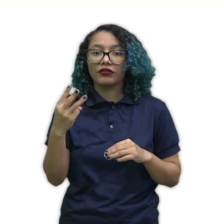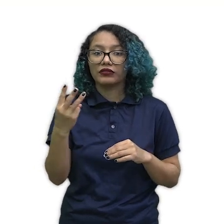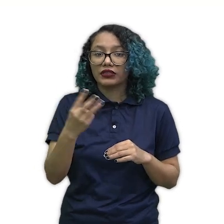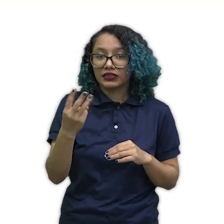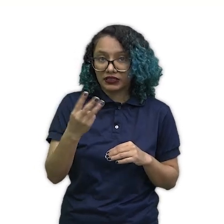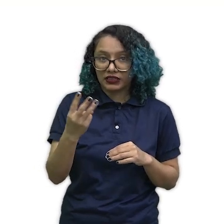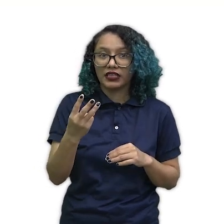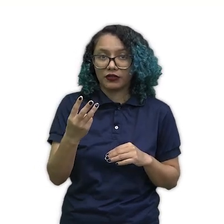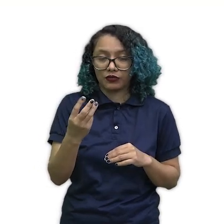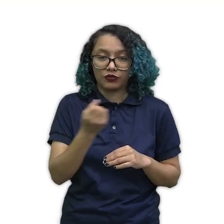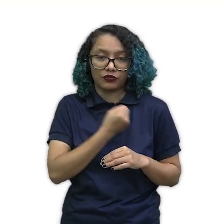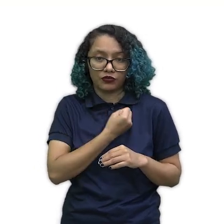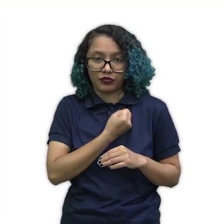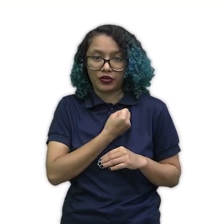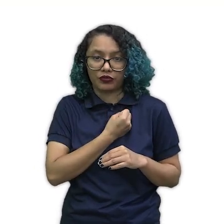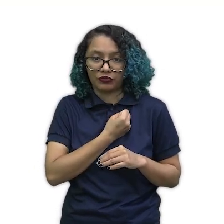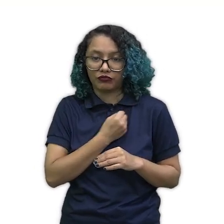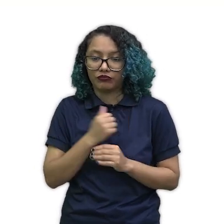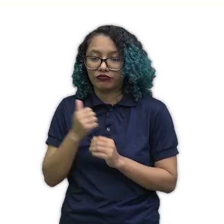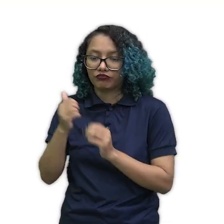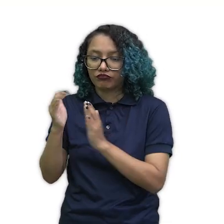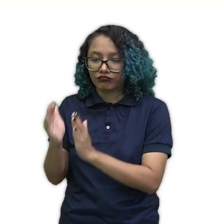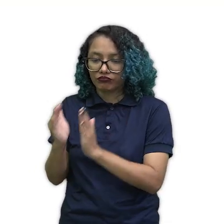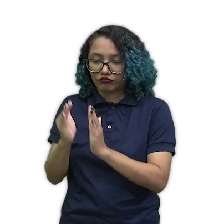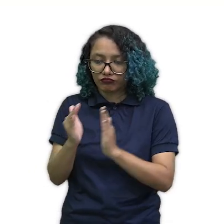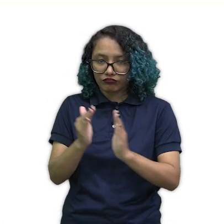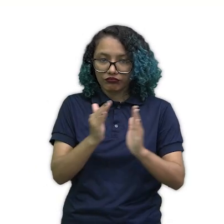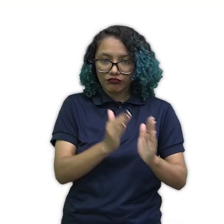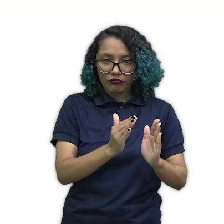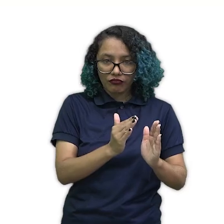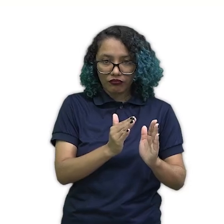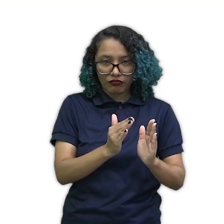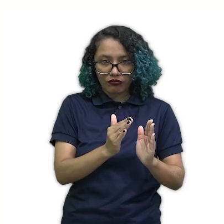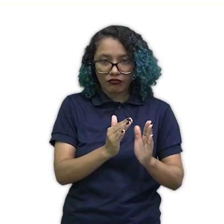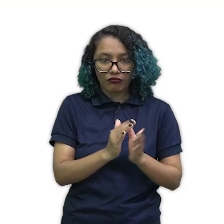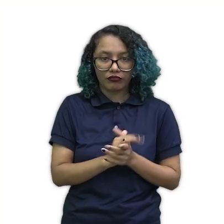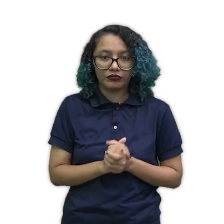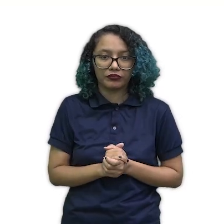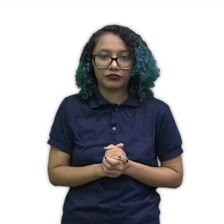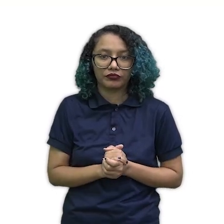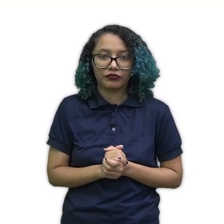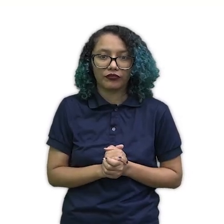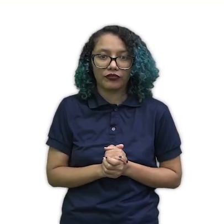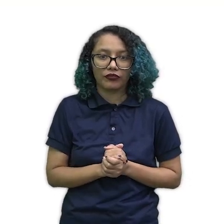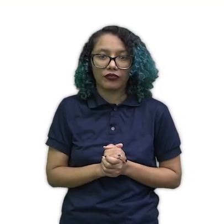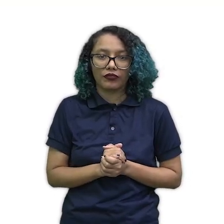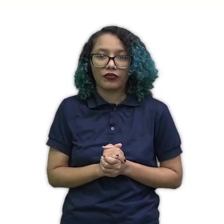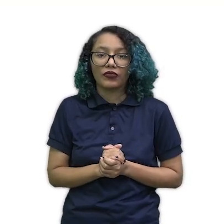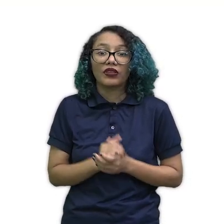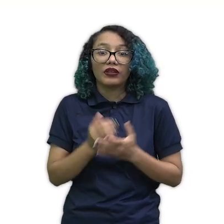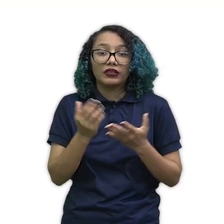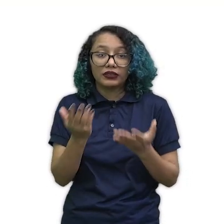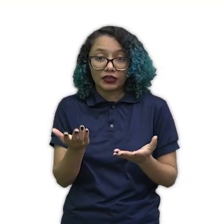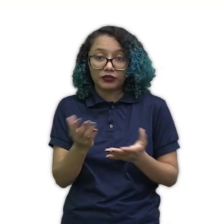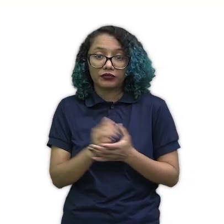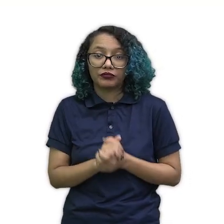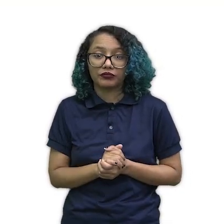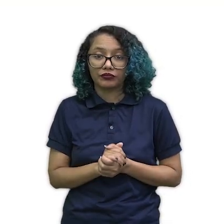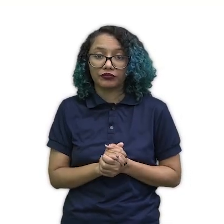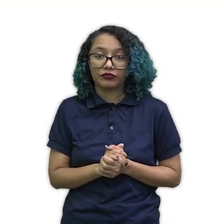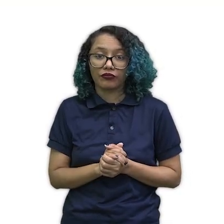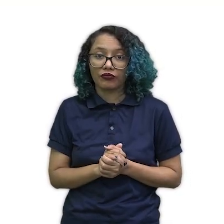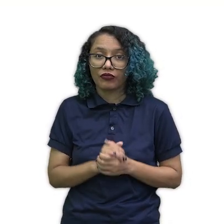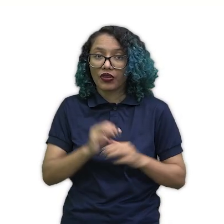nessa ordem. E, coincidentemente, Nesse conjunto, a mediana foi